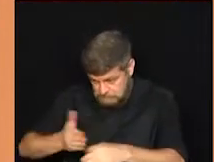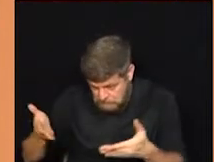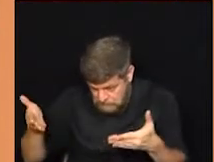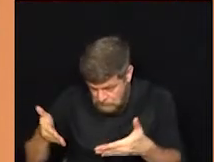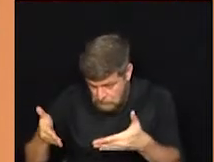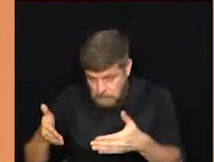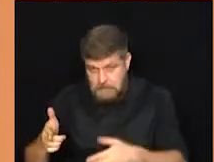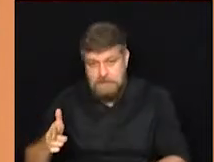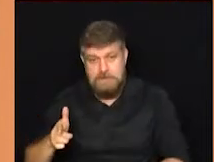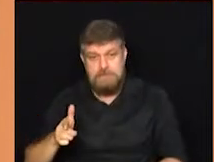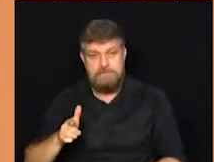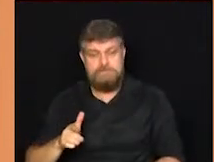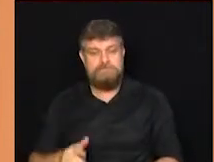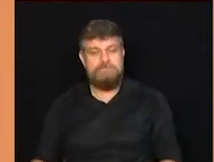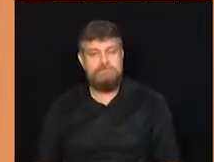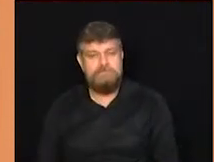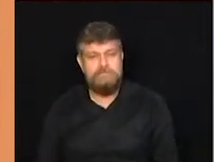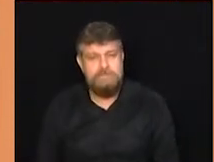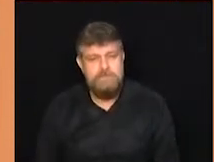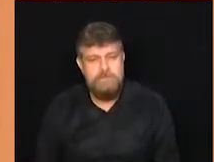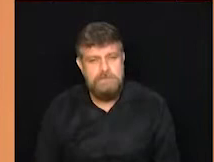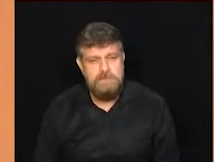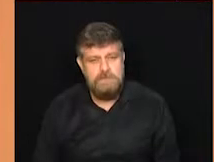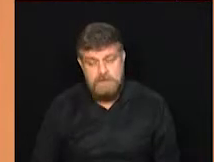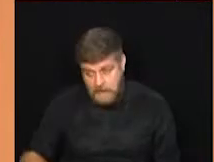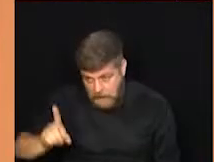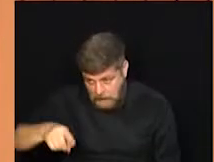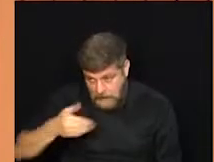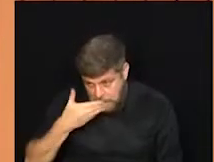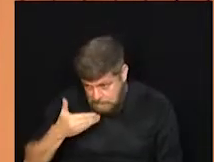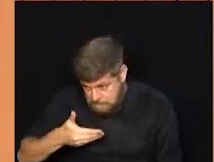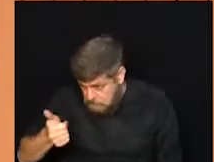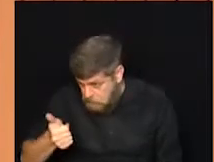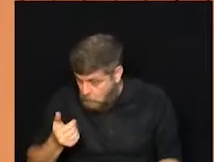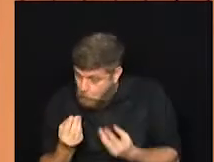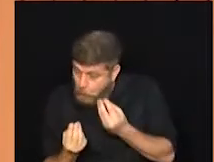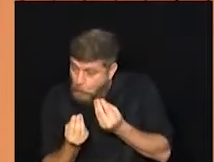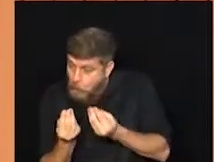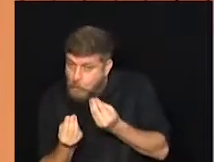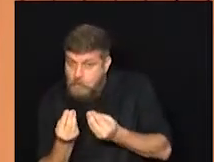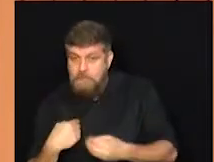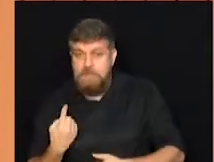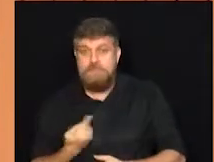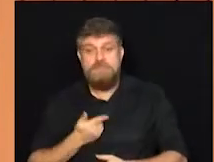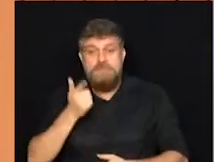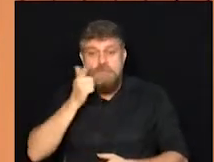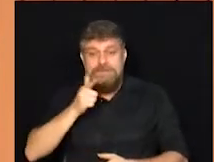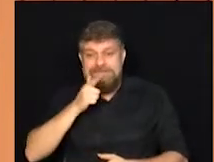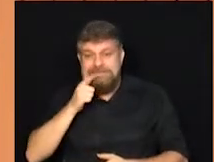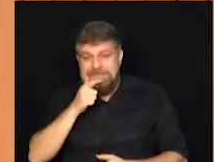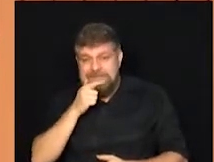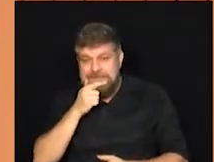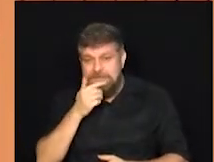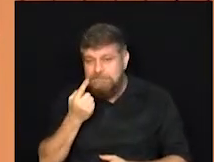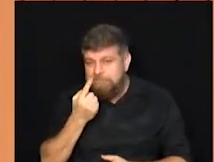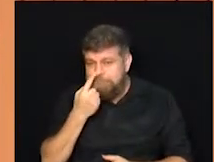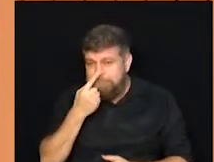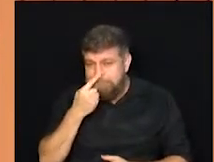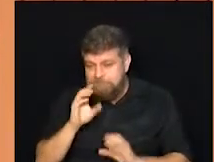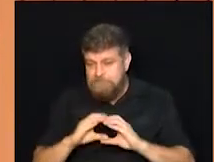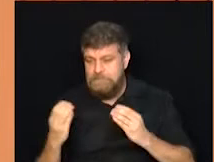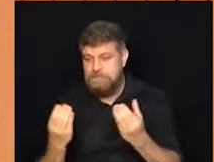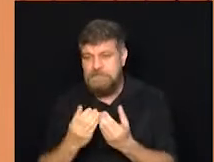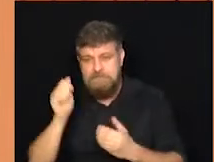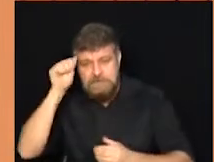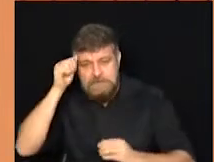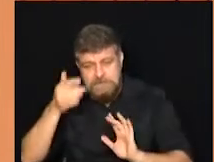né, inclusive, é a melhor possível, como que a gente pode, inclusive, estar mais próximo da comunidade. A gente sabe que as